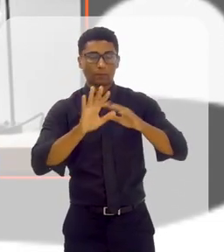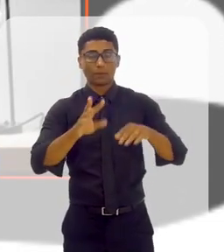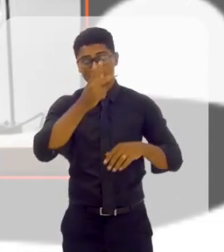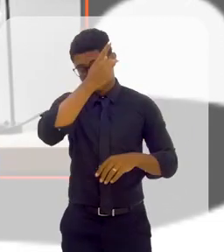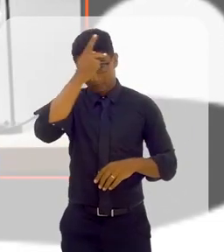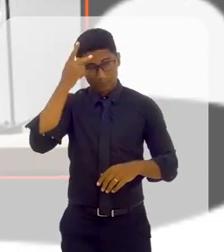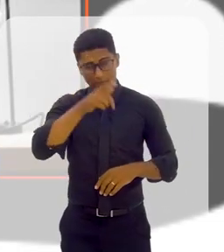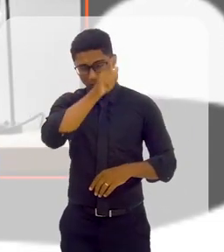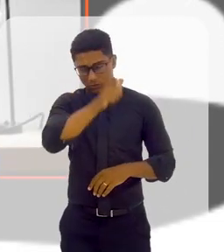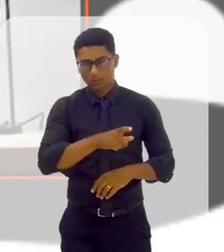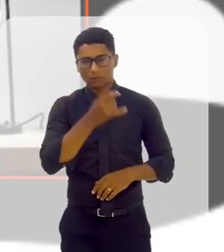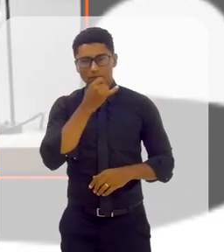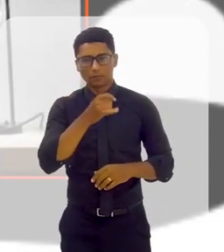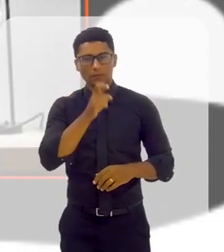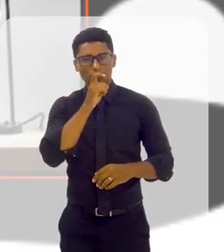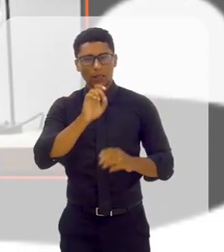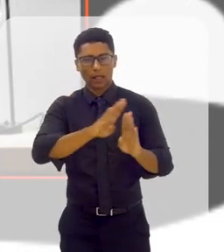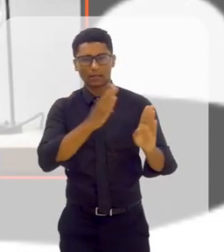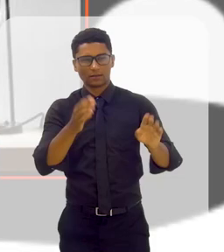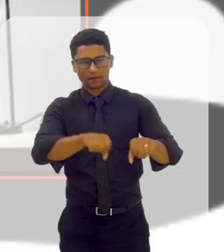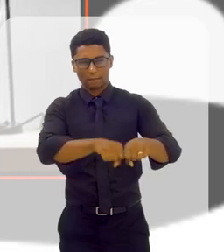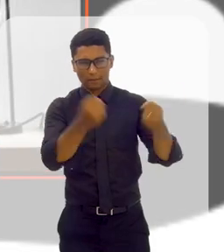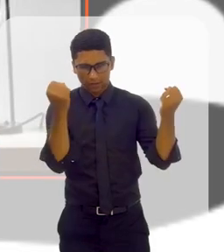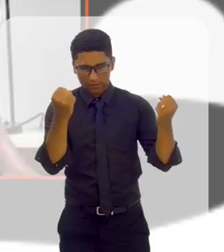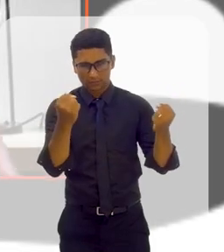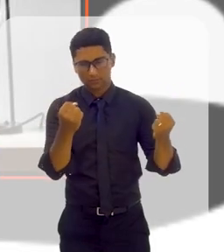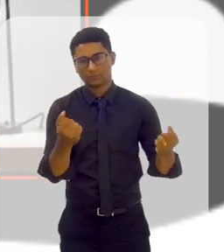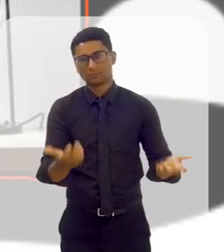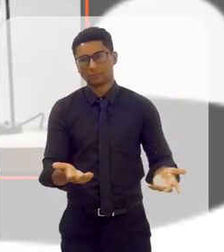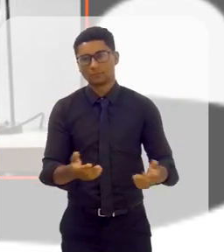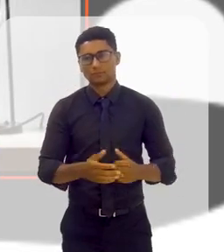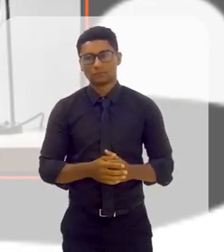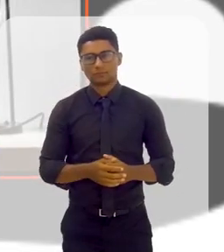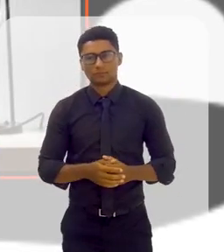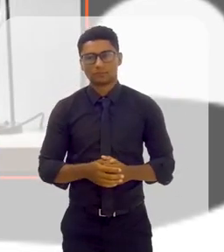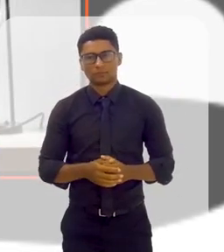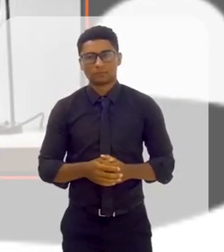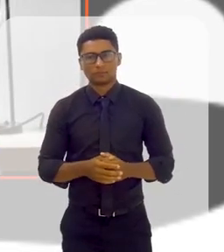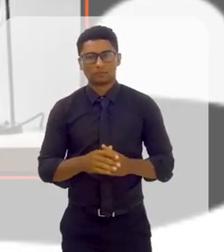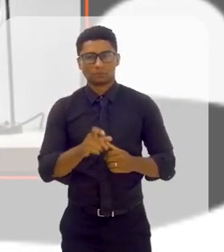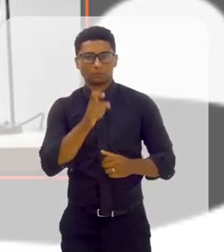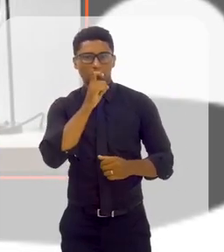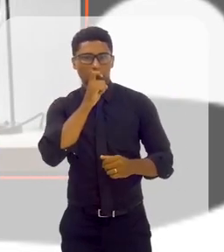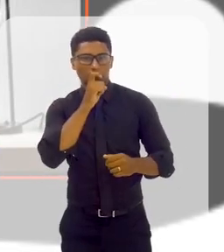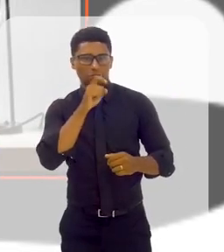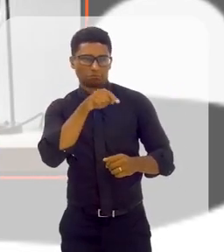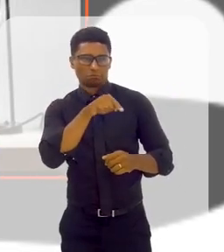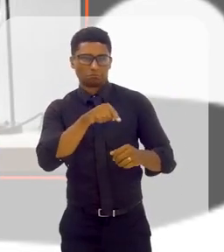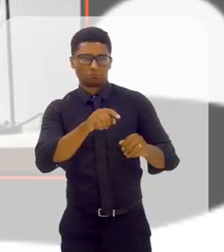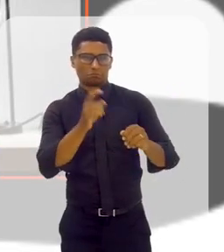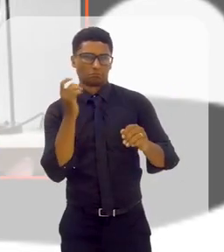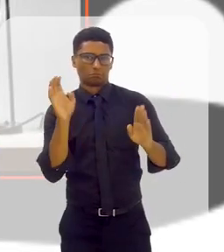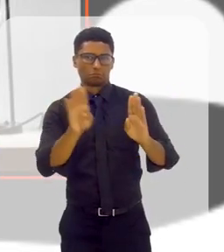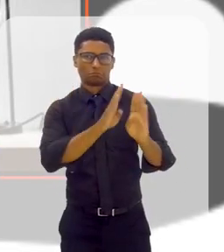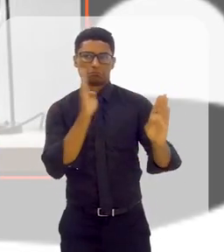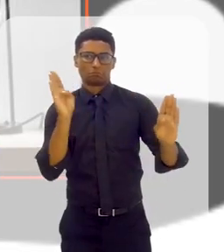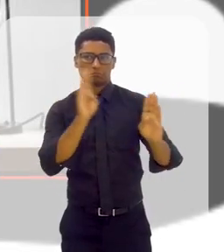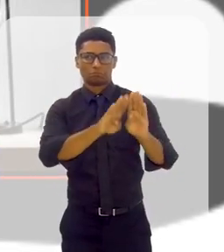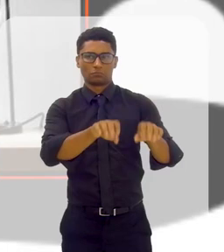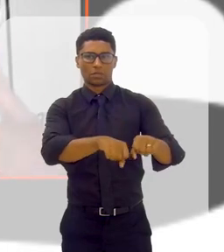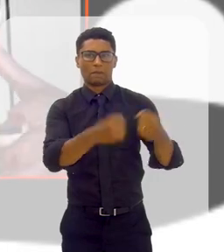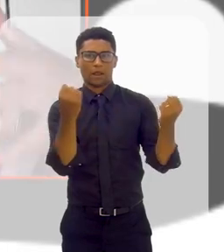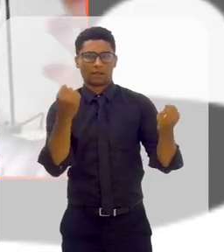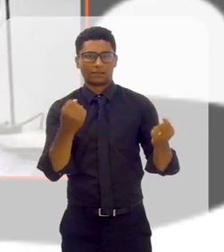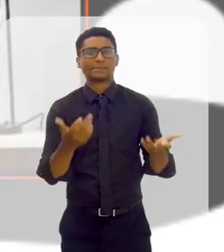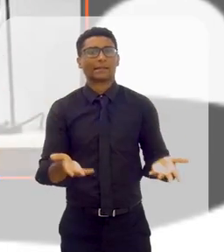físicas tem uma geladeira quebrada se ela leva aquele eu não sei nem como chamar porque uma geladeira quebrada tem até um nome